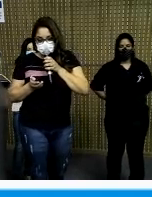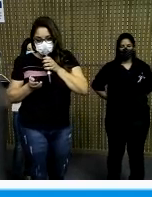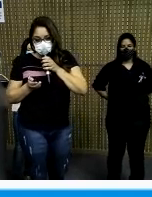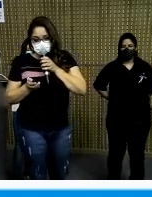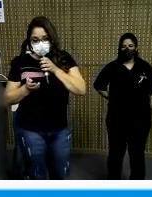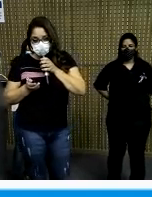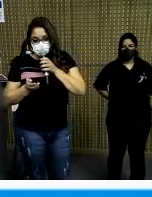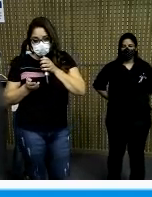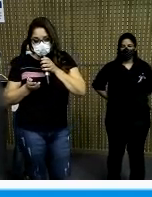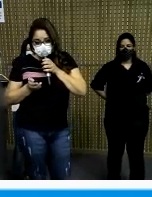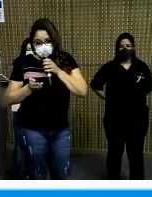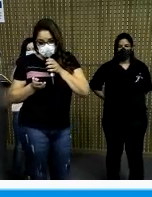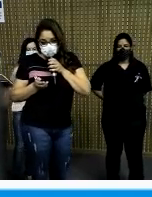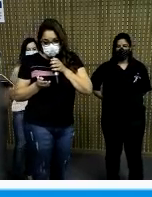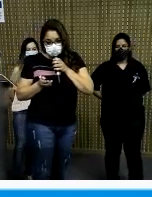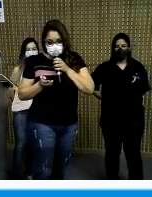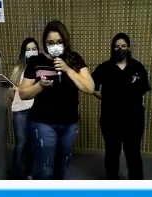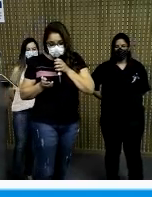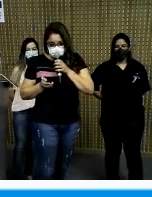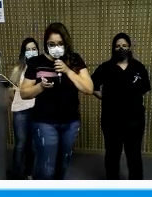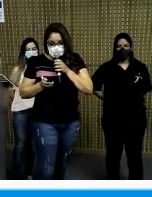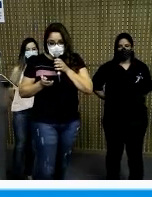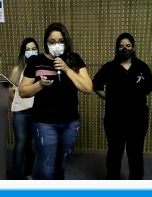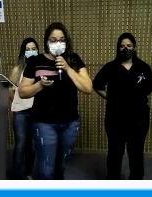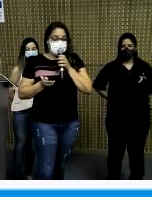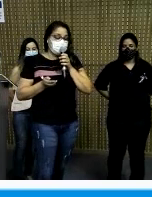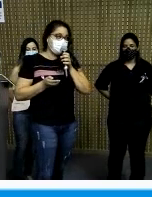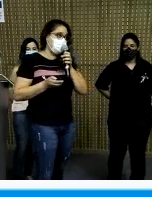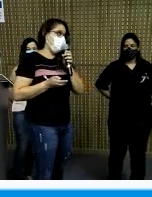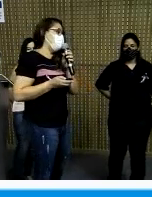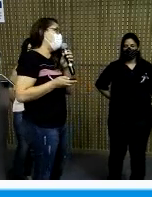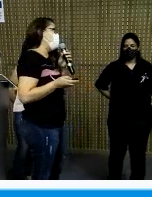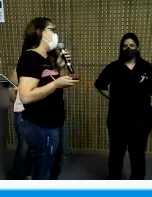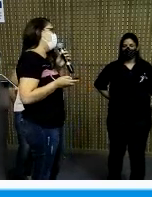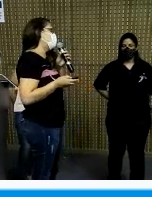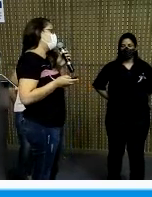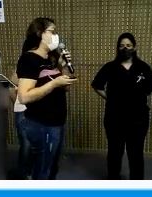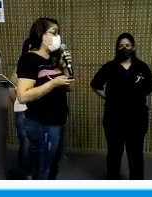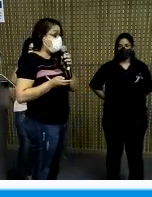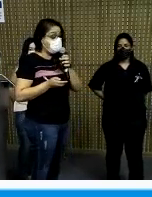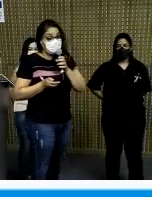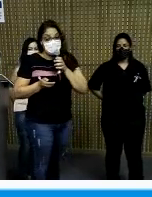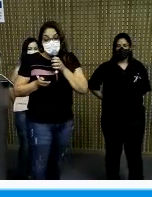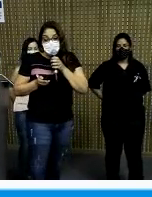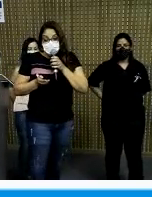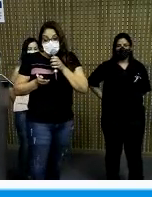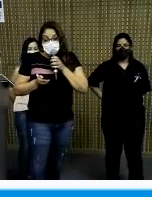25,92%. Digo, melhorou um pouco em relação ao ano de 2020. Eu percebo assim, não sei se já